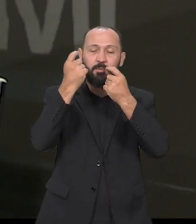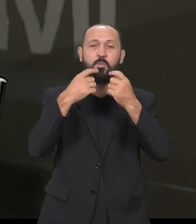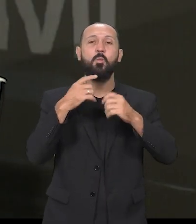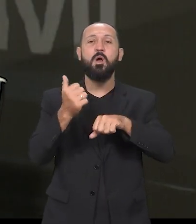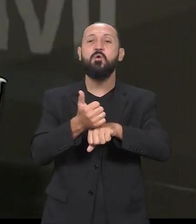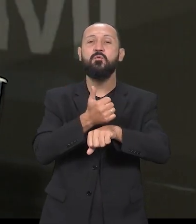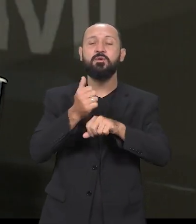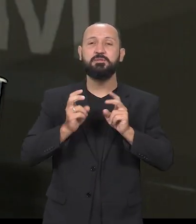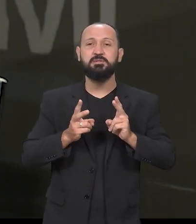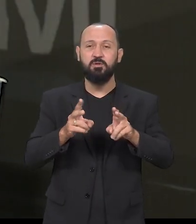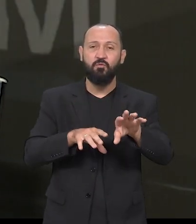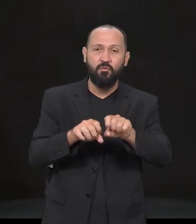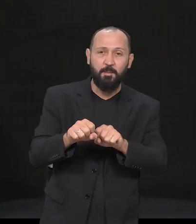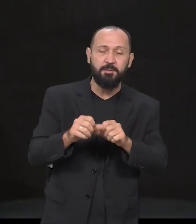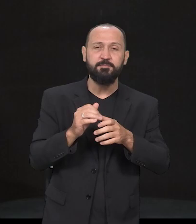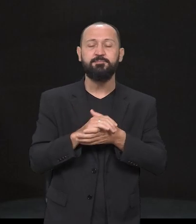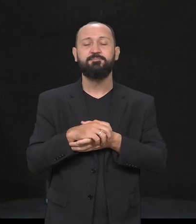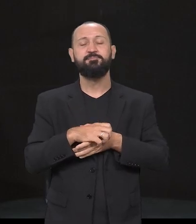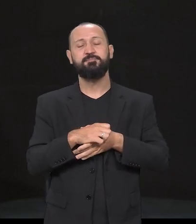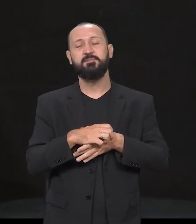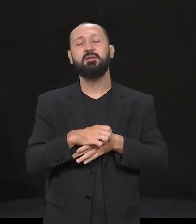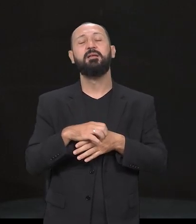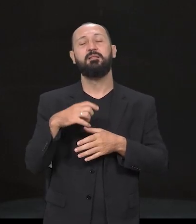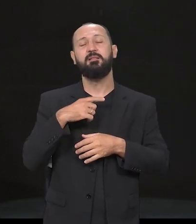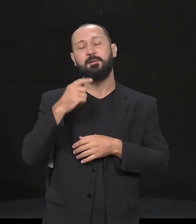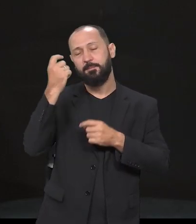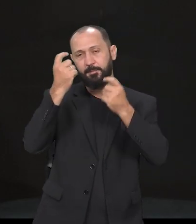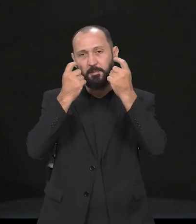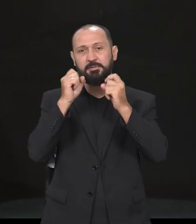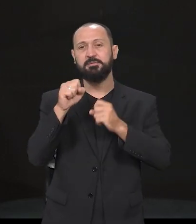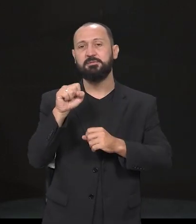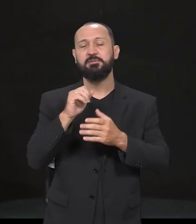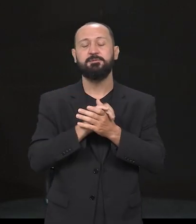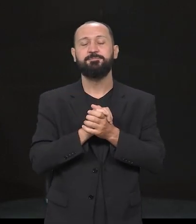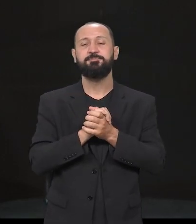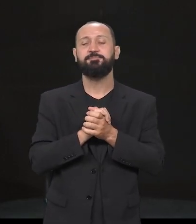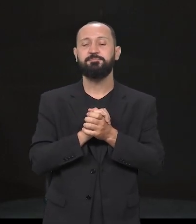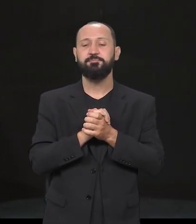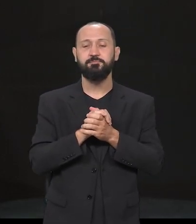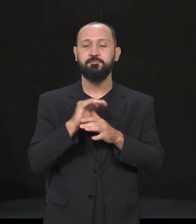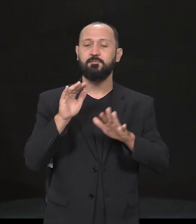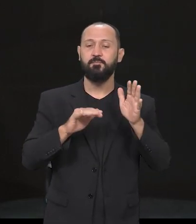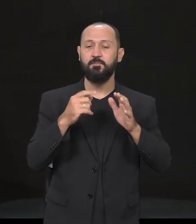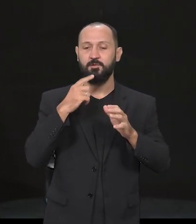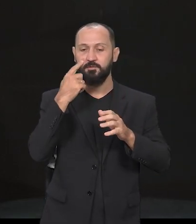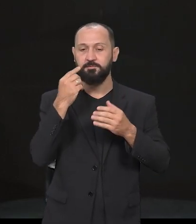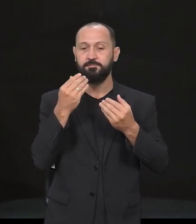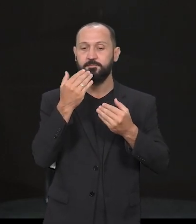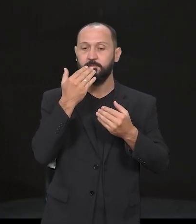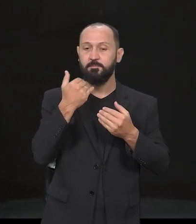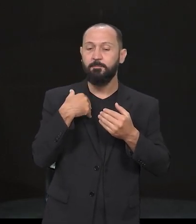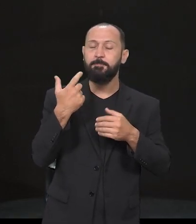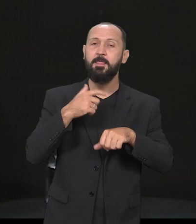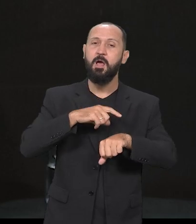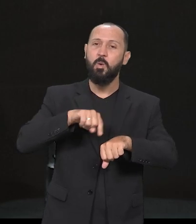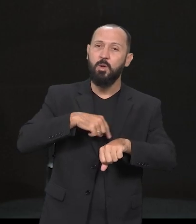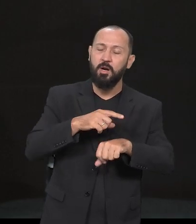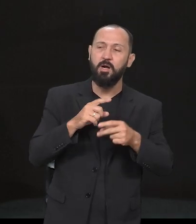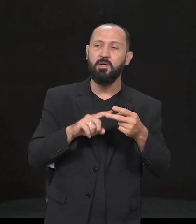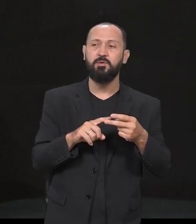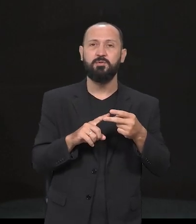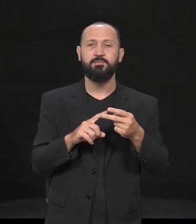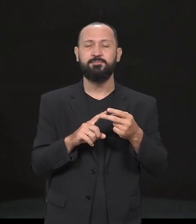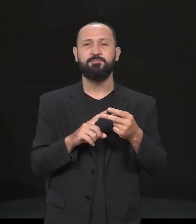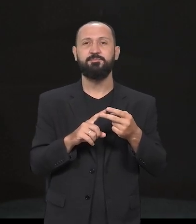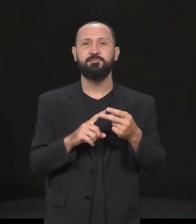com a qualificação continuada? Essa preocupação. Muitas vezes, pela demanda de carga horária,